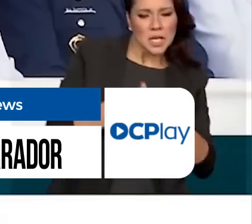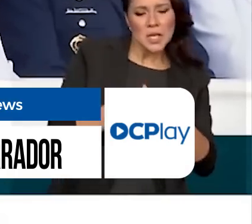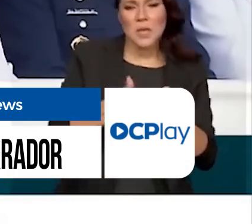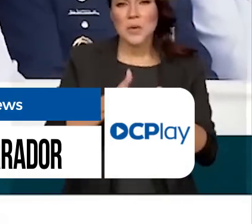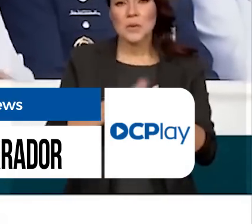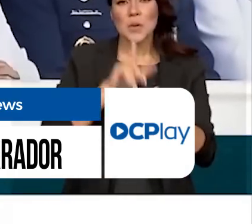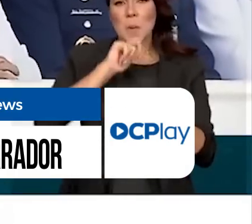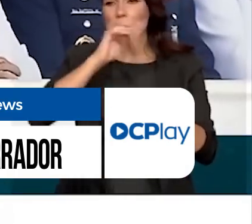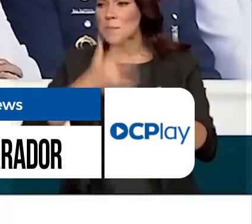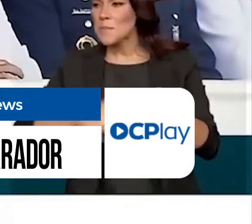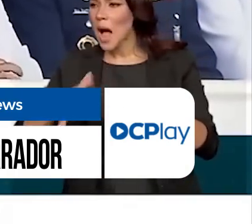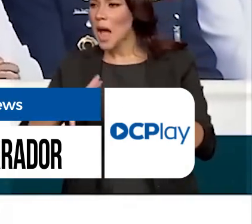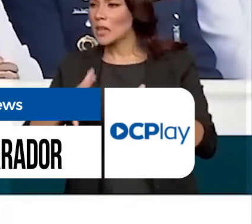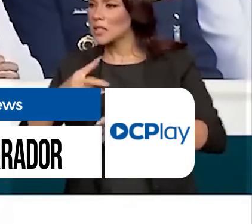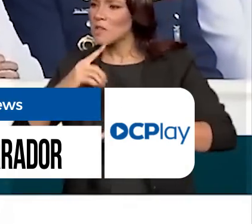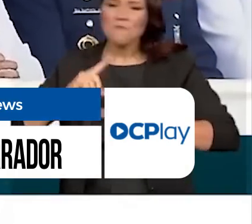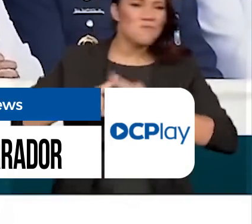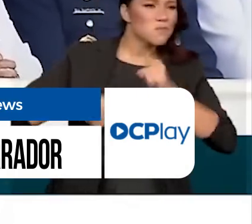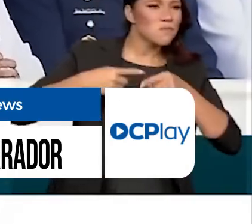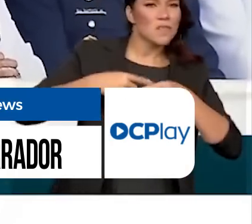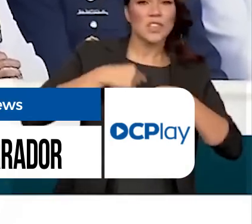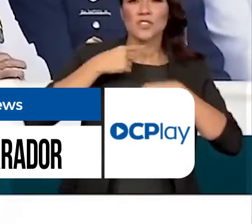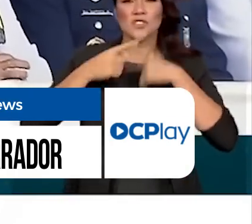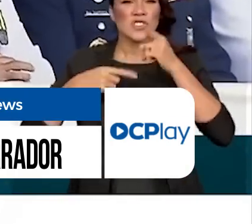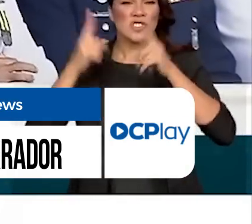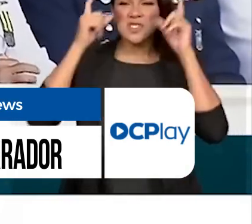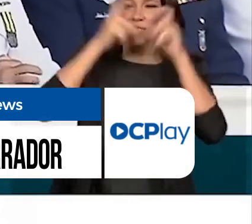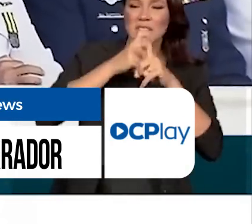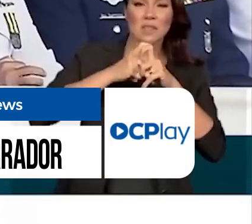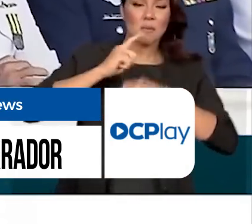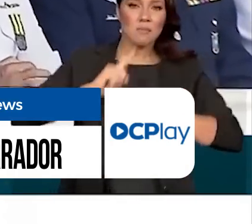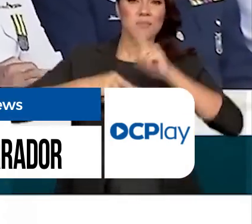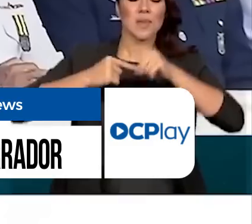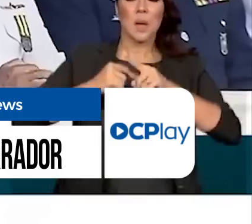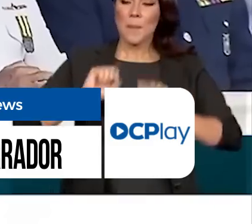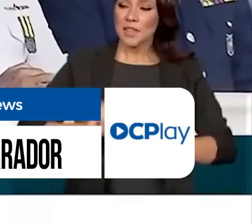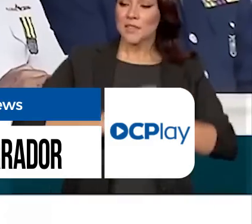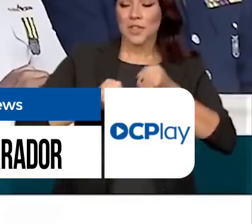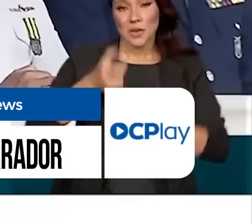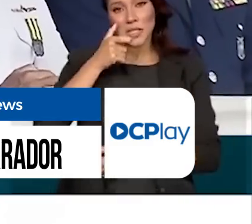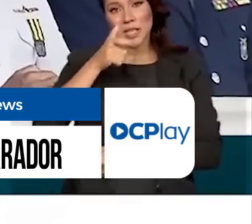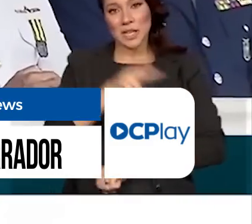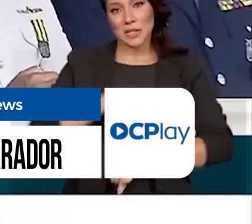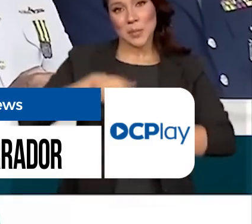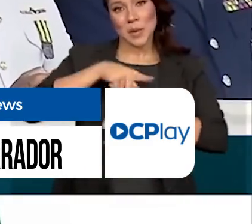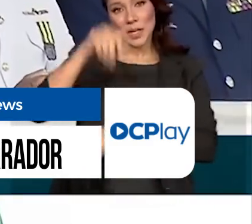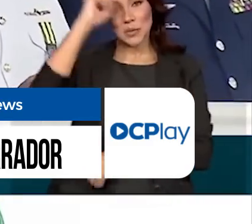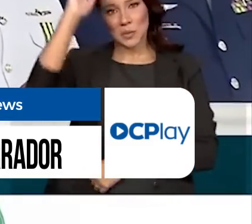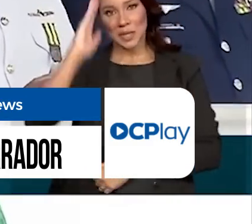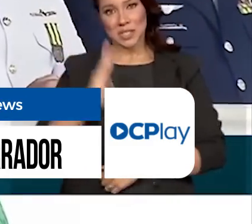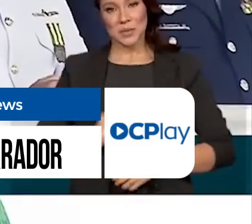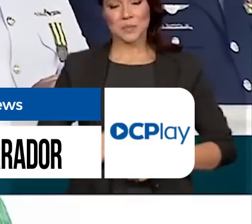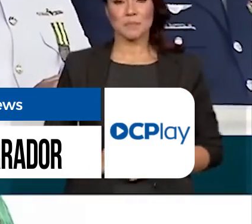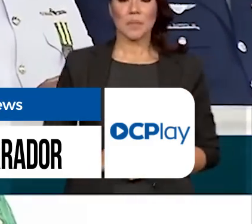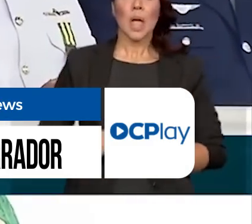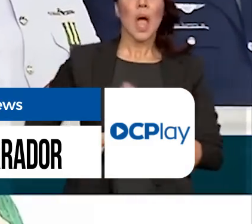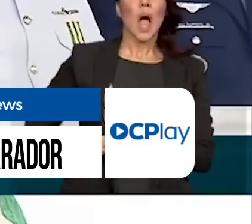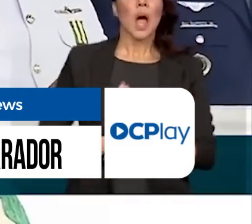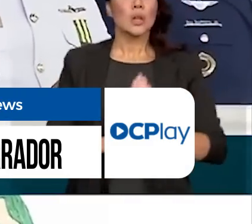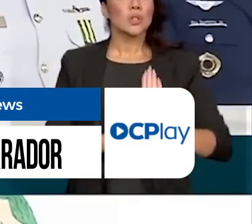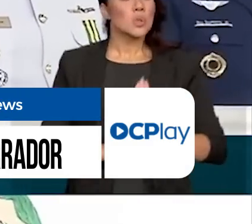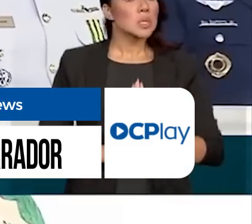mares, superando obstáculos de toda sorte para defender os interesses da nação brasileira,